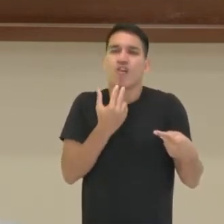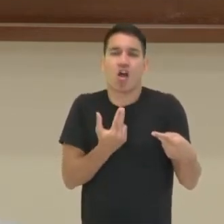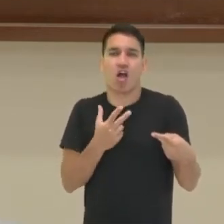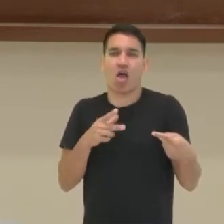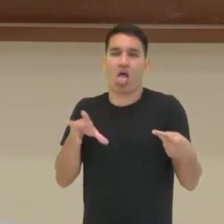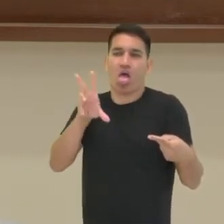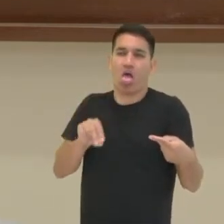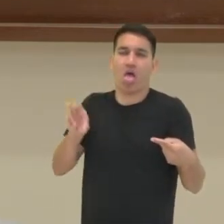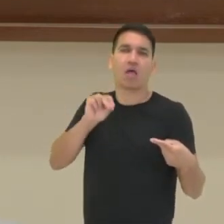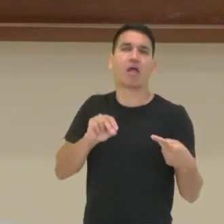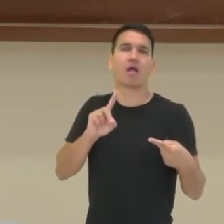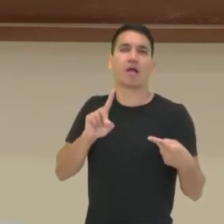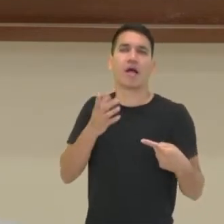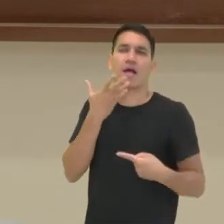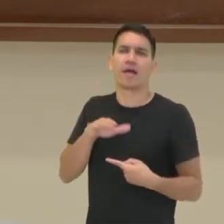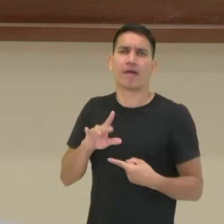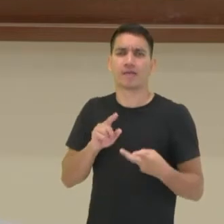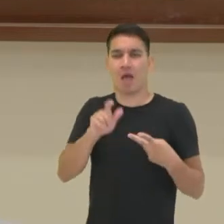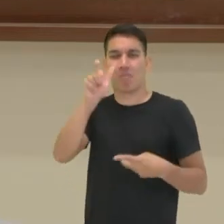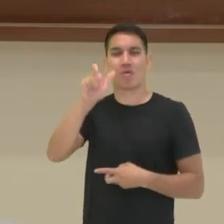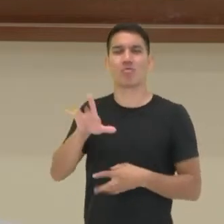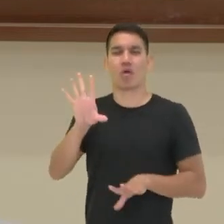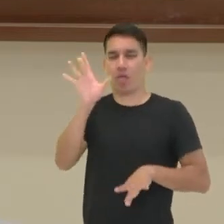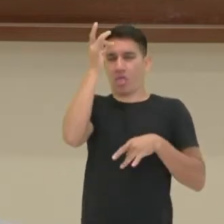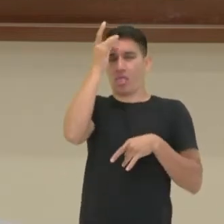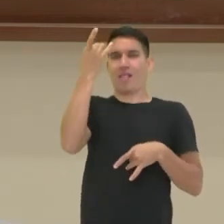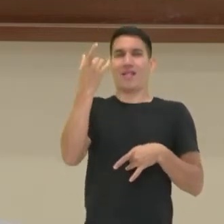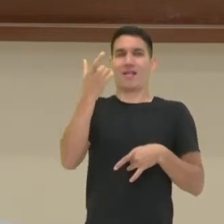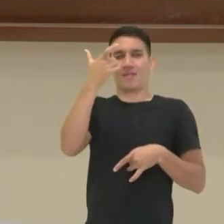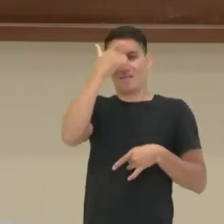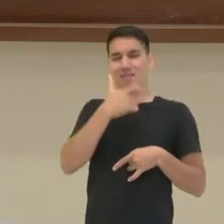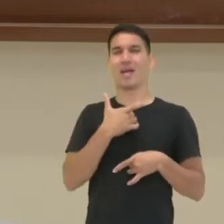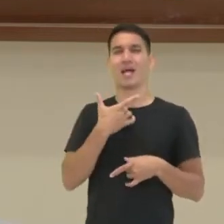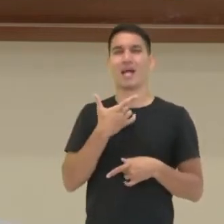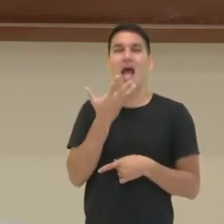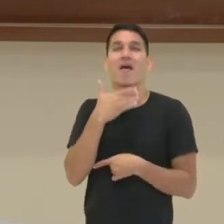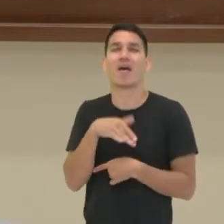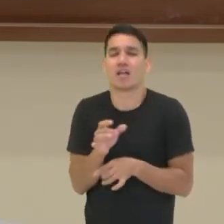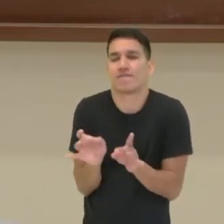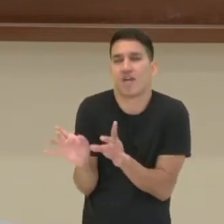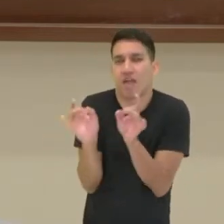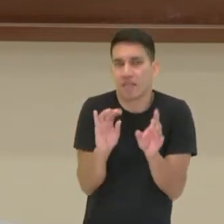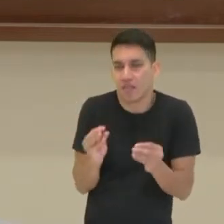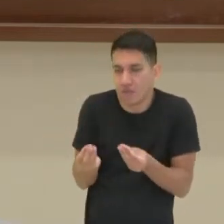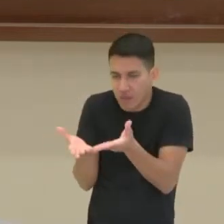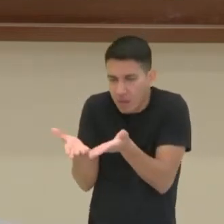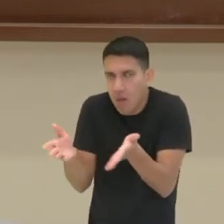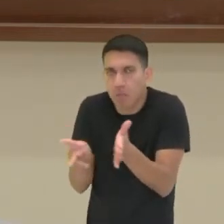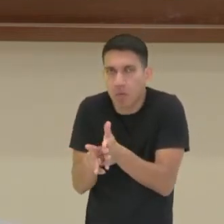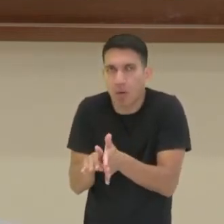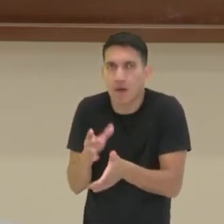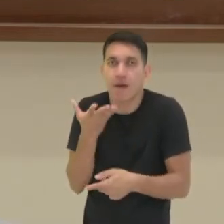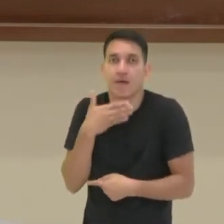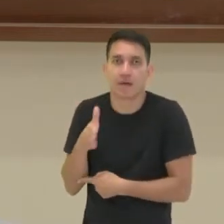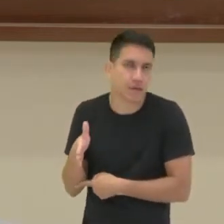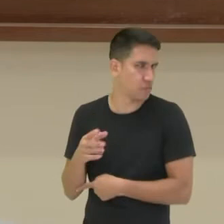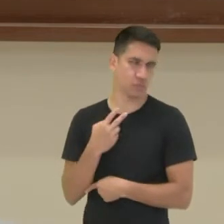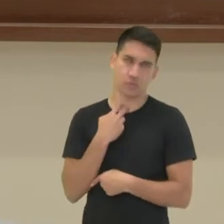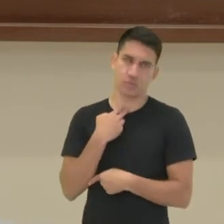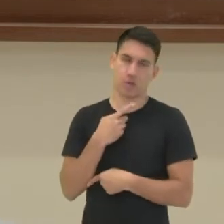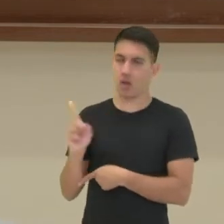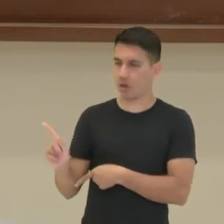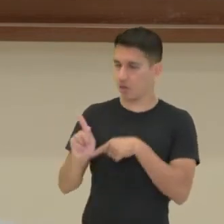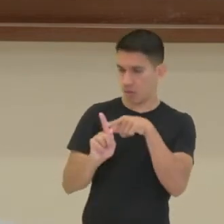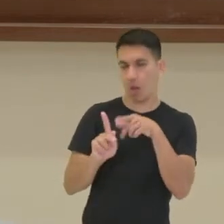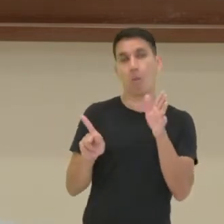uma pessoa fantasiada de criança para vender um artigo que é direcionado à criança, utilizar personagens de